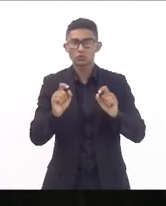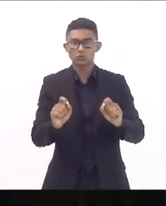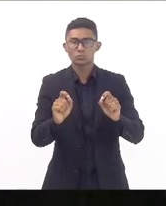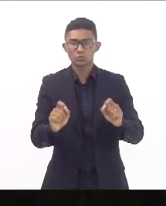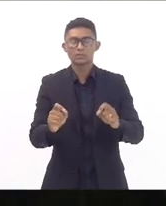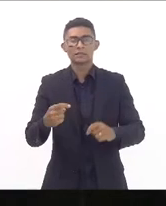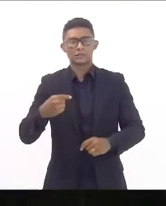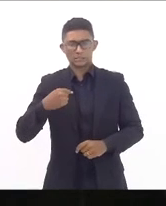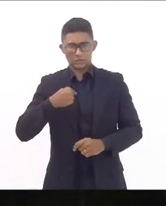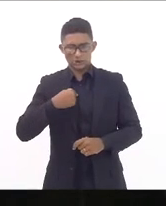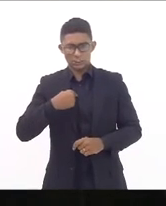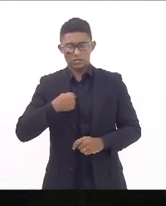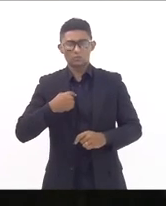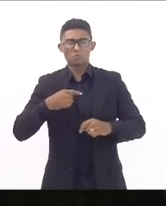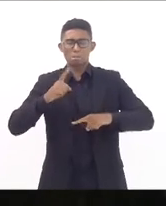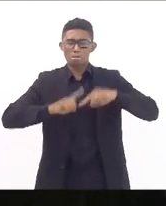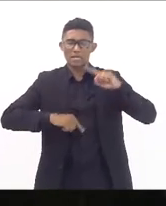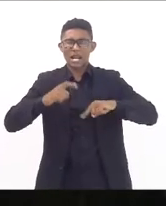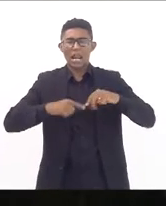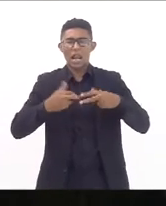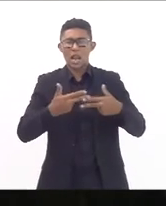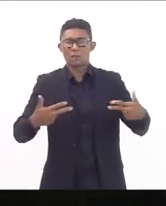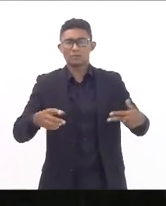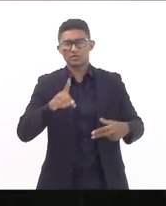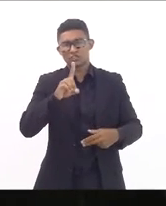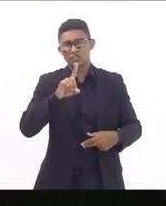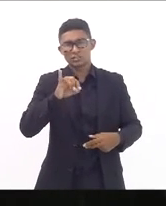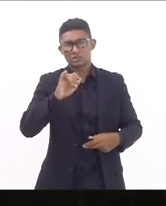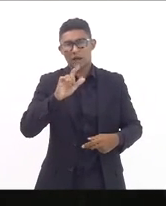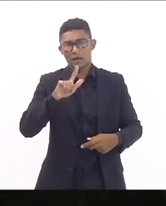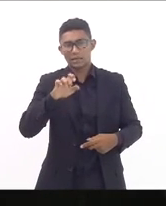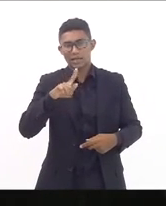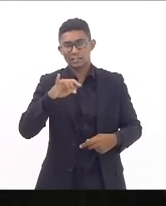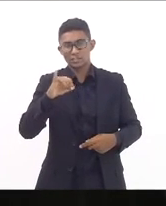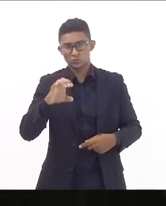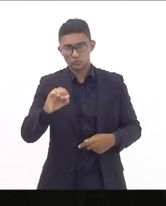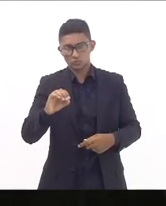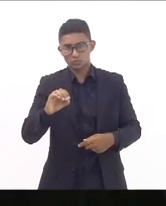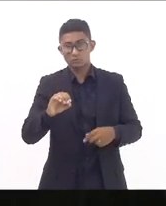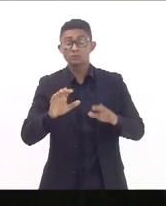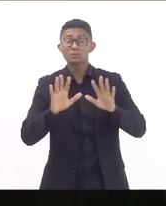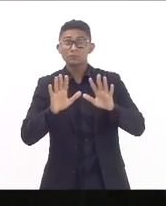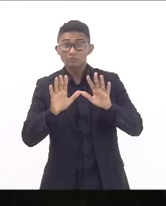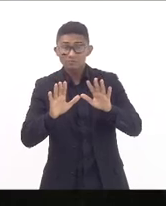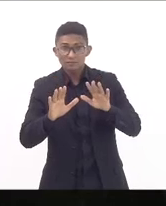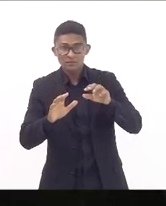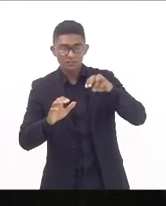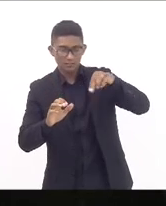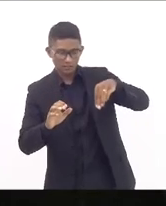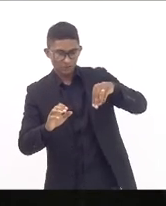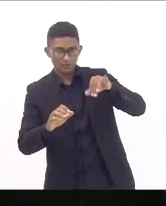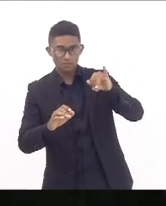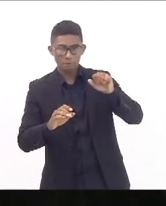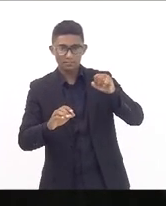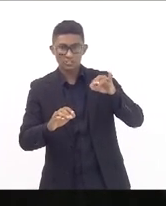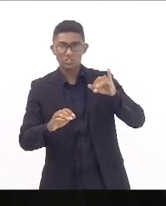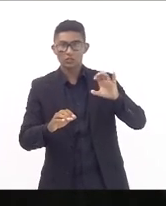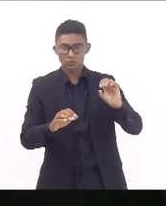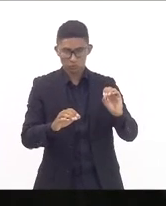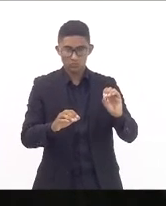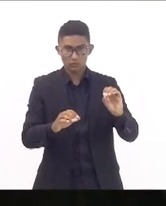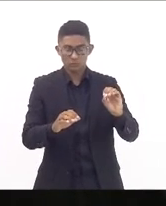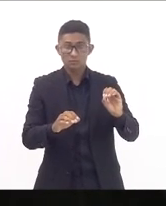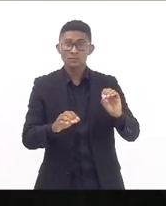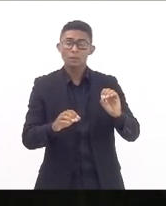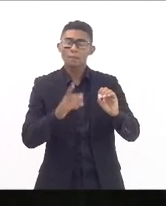o místico, em tese, é optante da metafísica. Para mim, existem dois